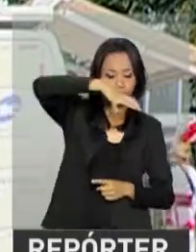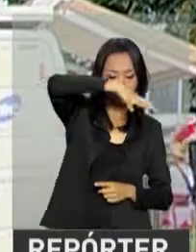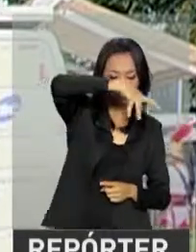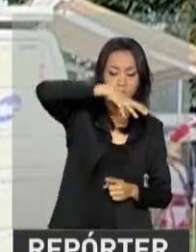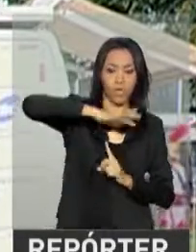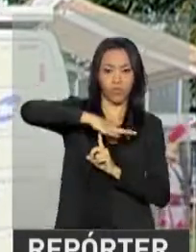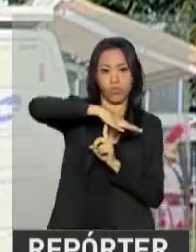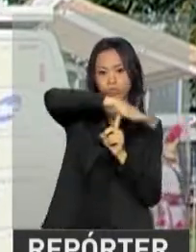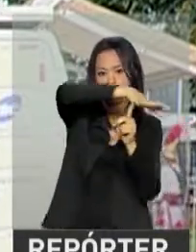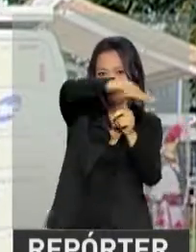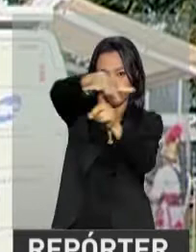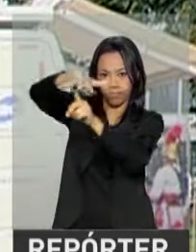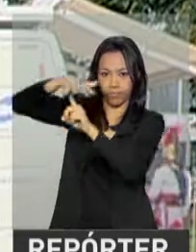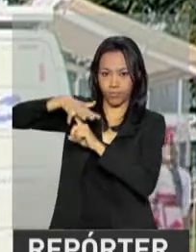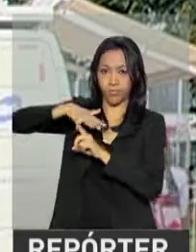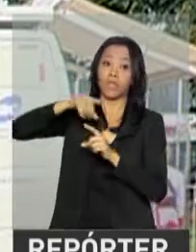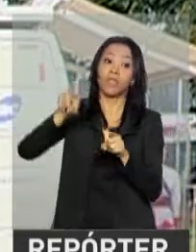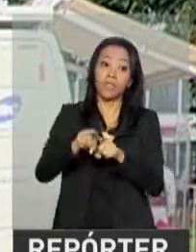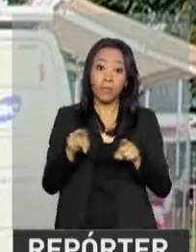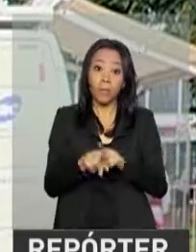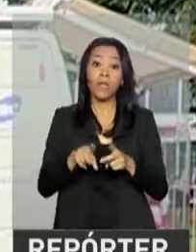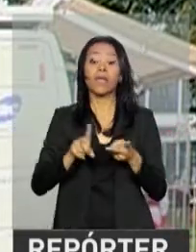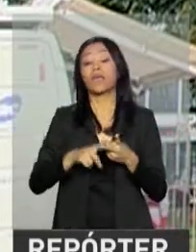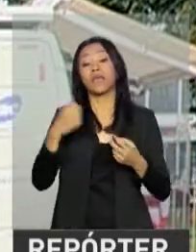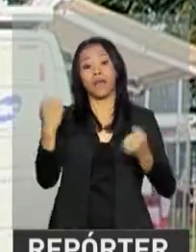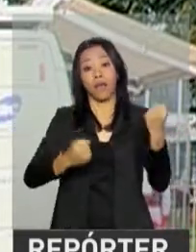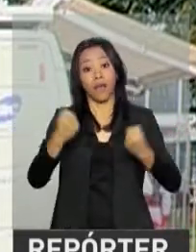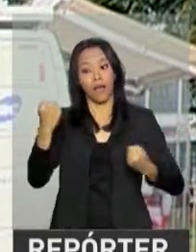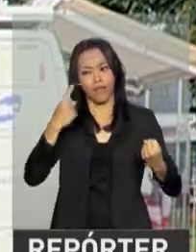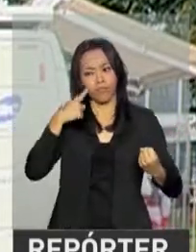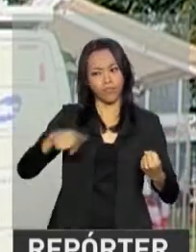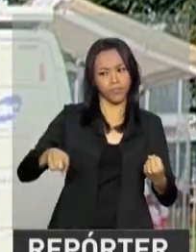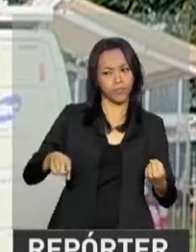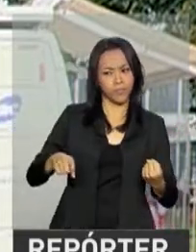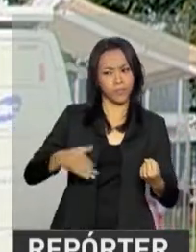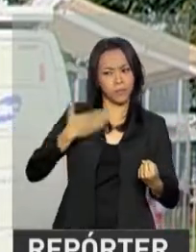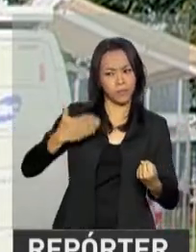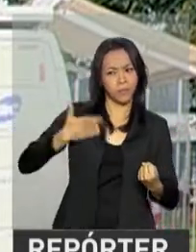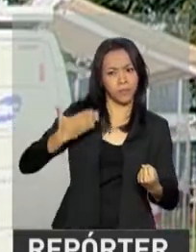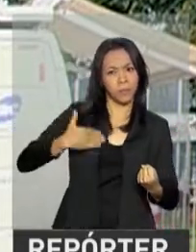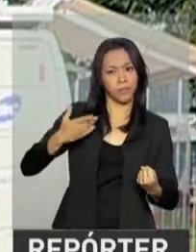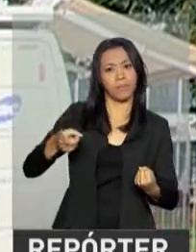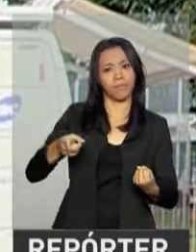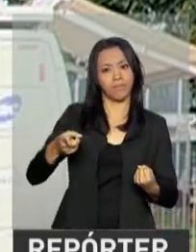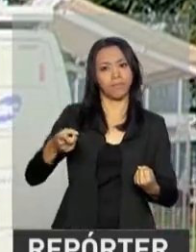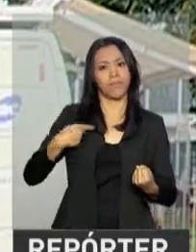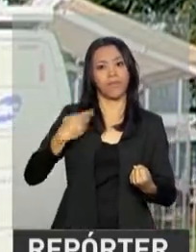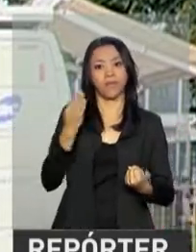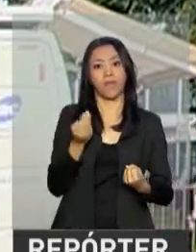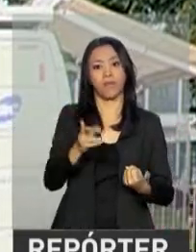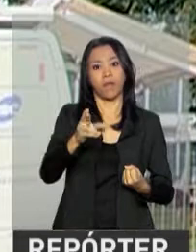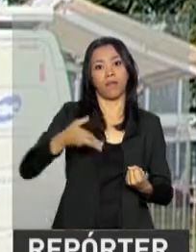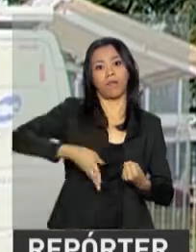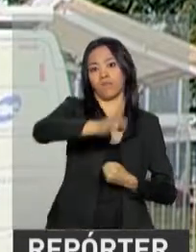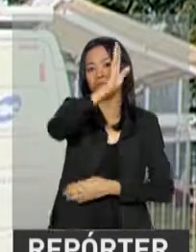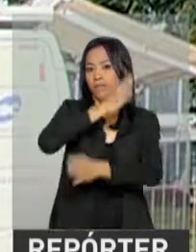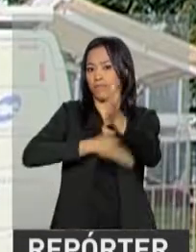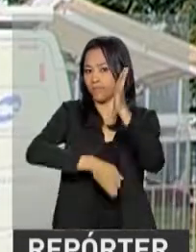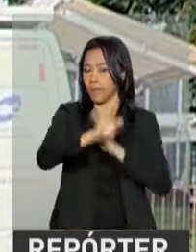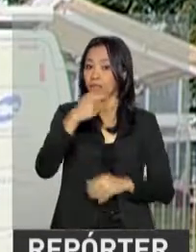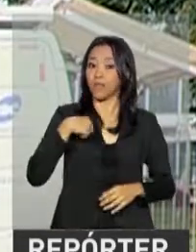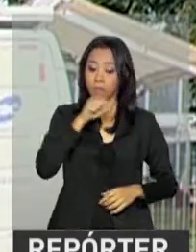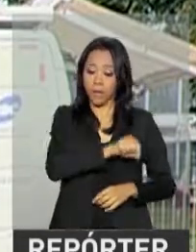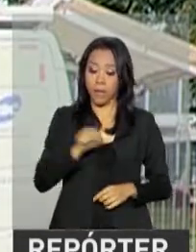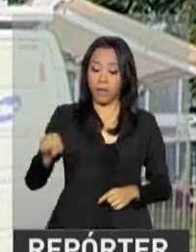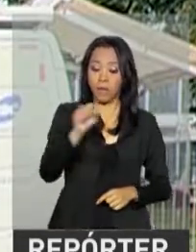helicópteros no monitoramento e abordagem de veículos e pessoas suspeitas nos trechos de divisa. Serão